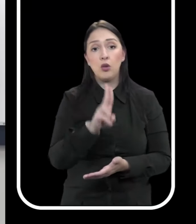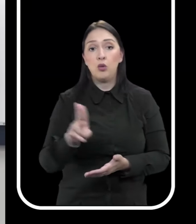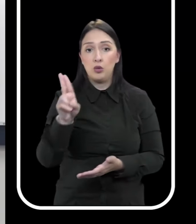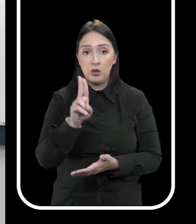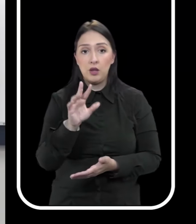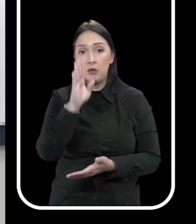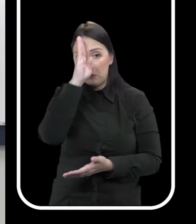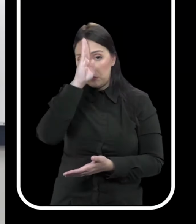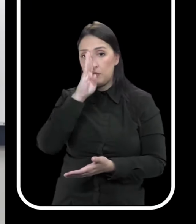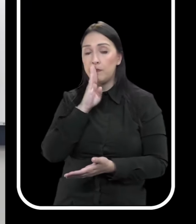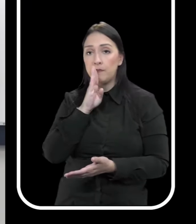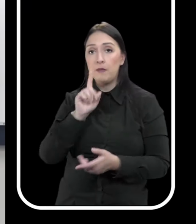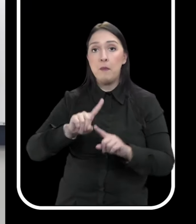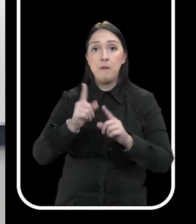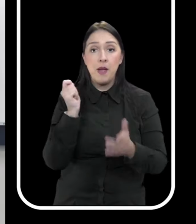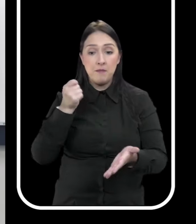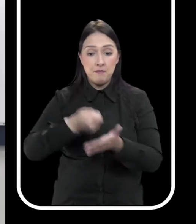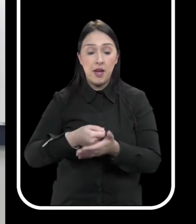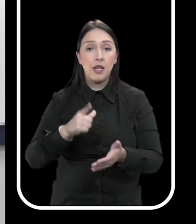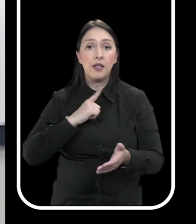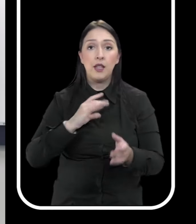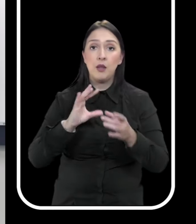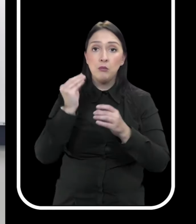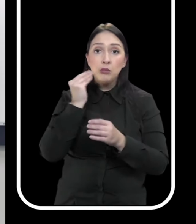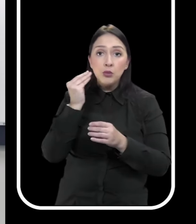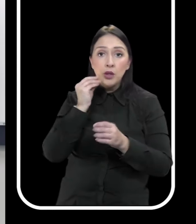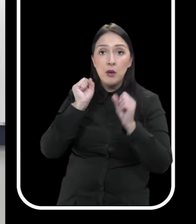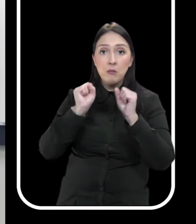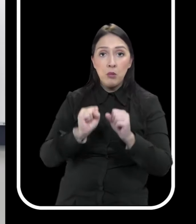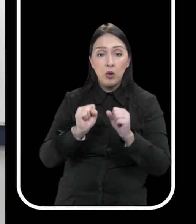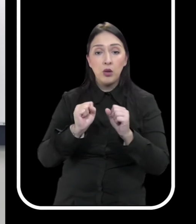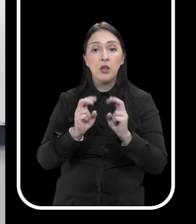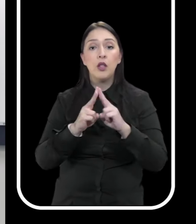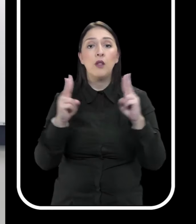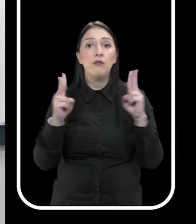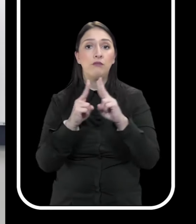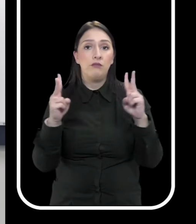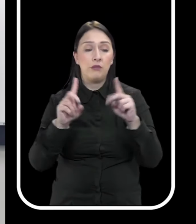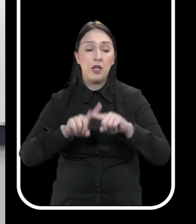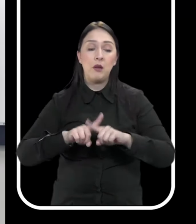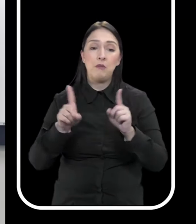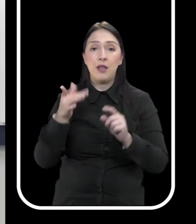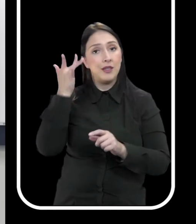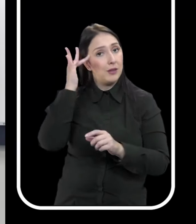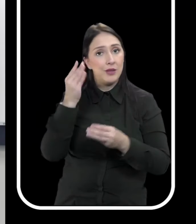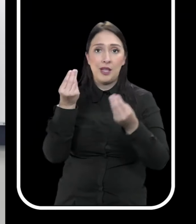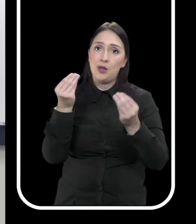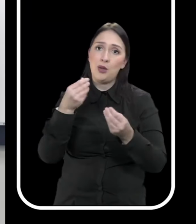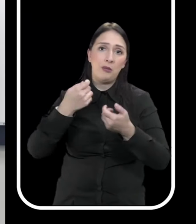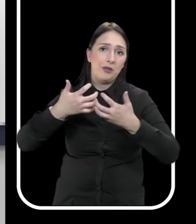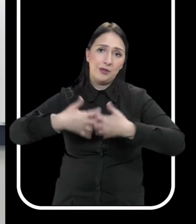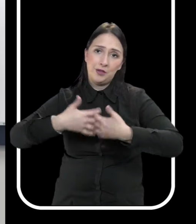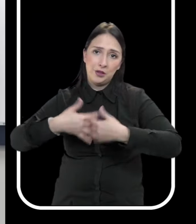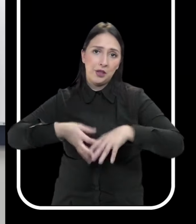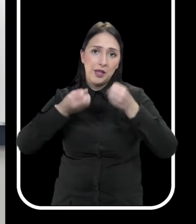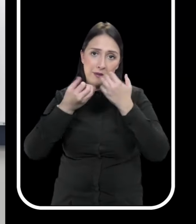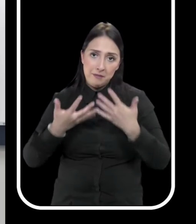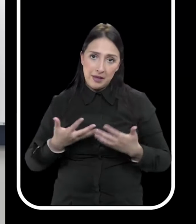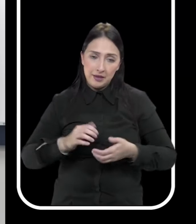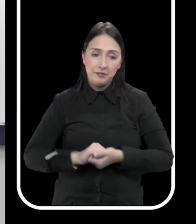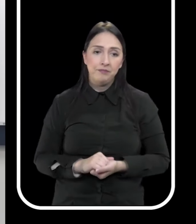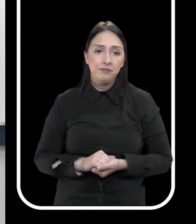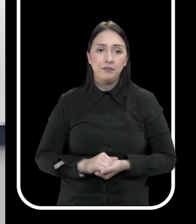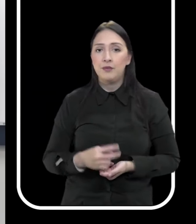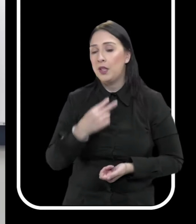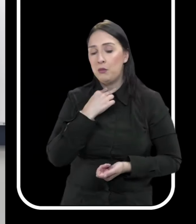utilizamos aqui uma versão free. Na versão paga deles existe uma possibilidade de se fazer online, tá? Mas aí eu já não sei eu não conheço bem como é